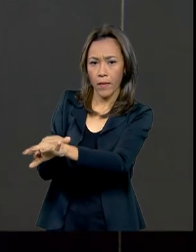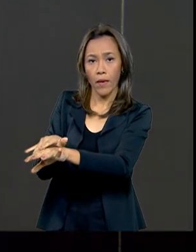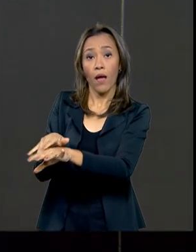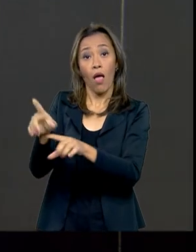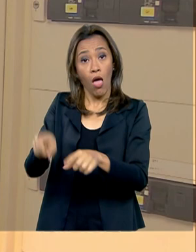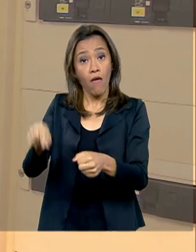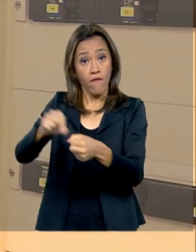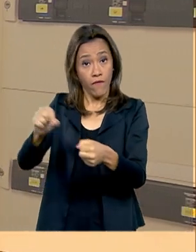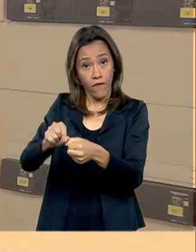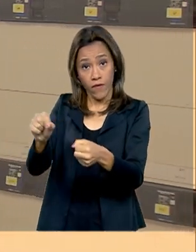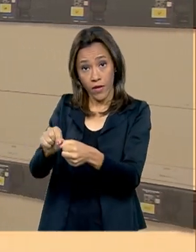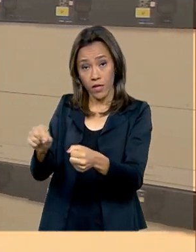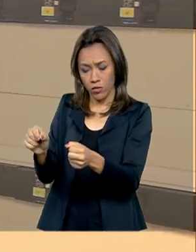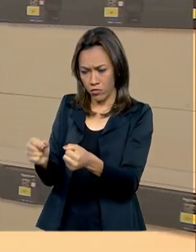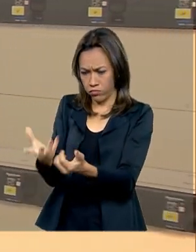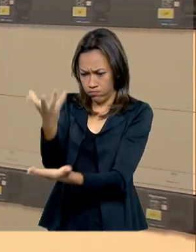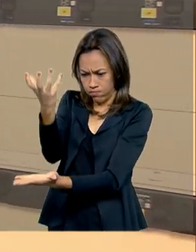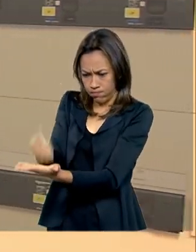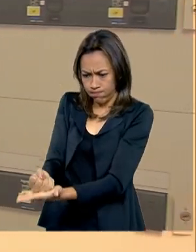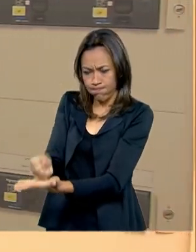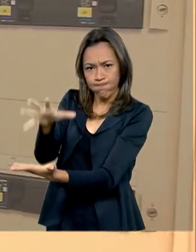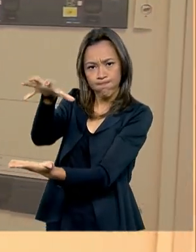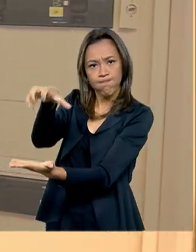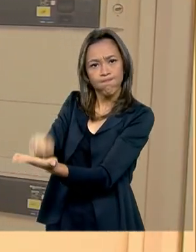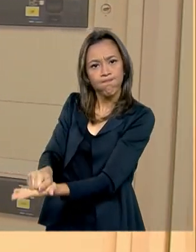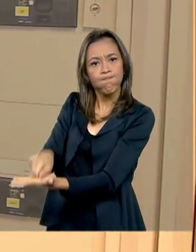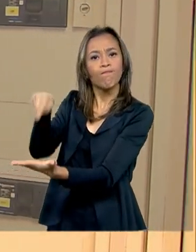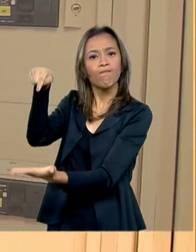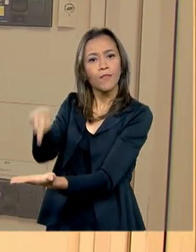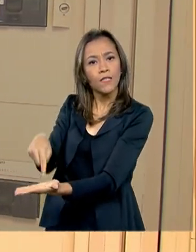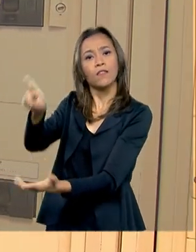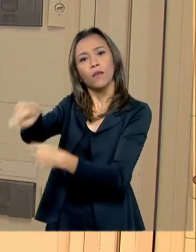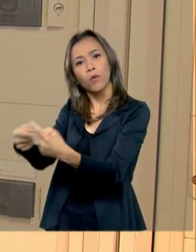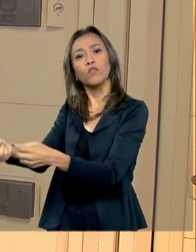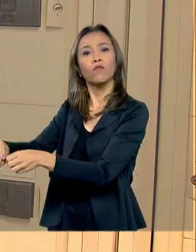feito o processamento e os dados, os resultados serão enviados de retorno para eles.